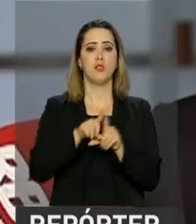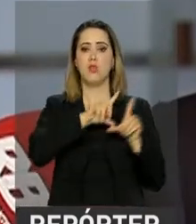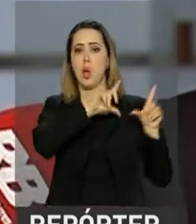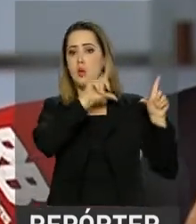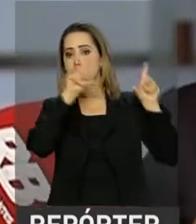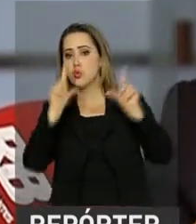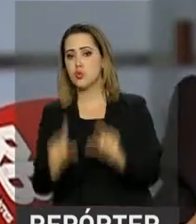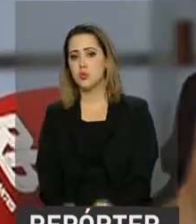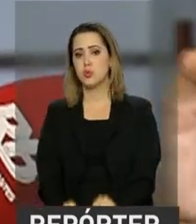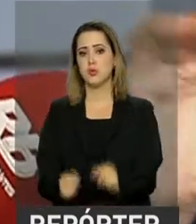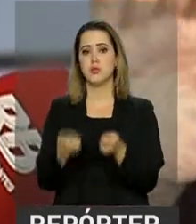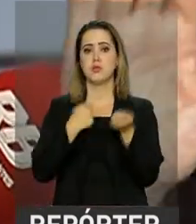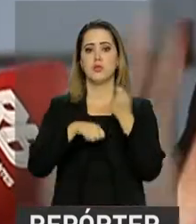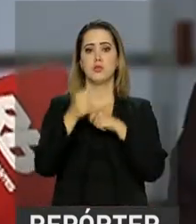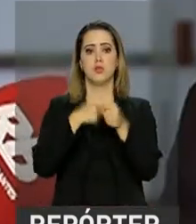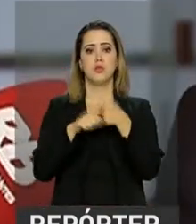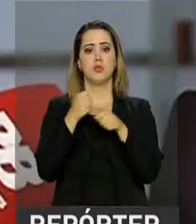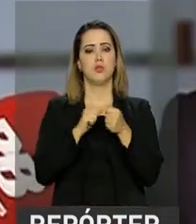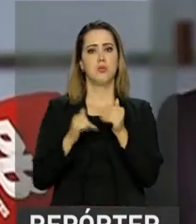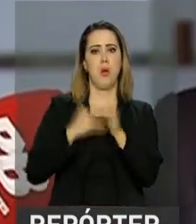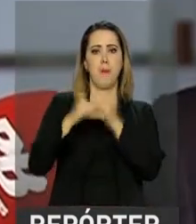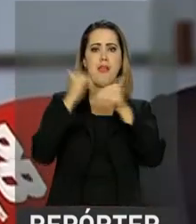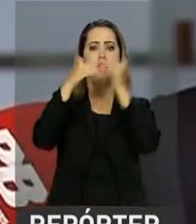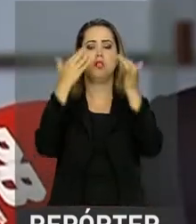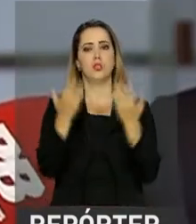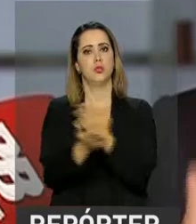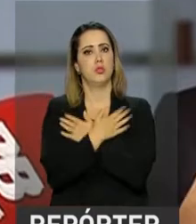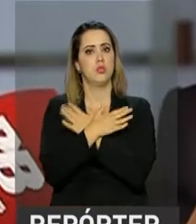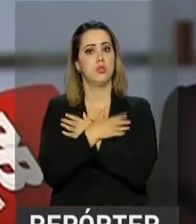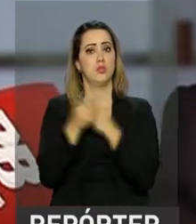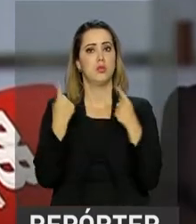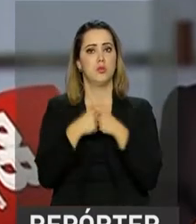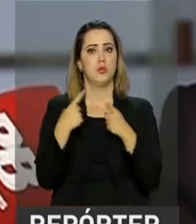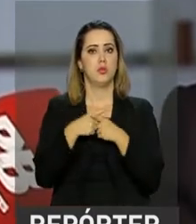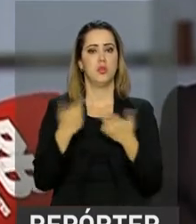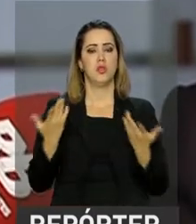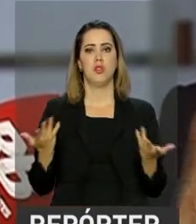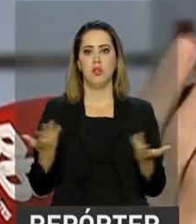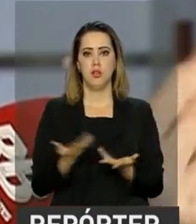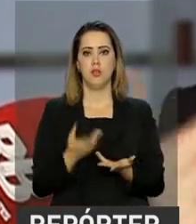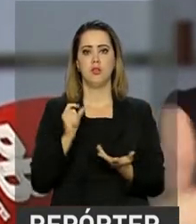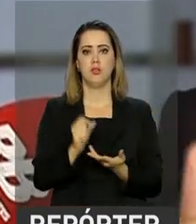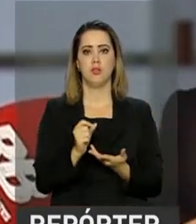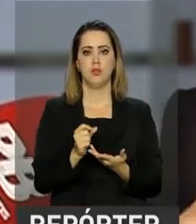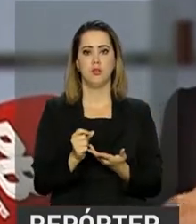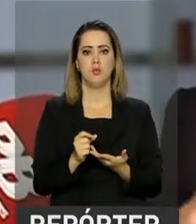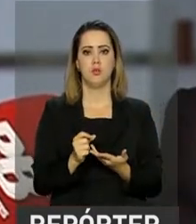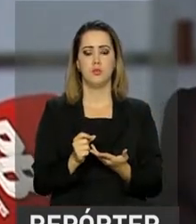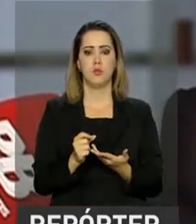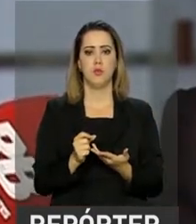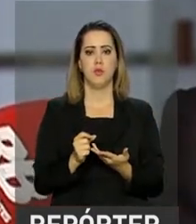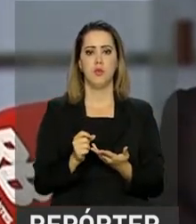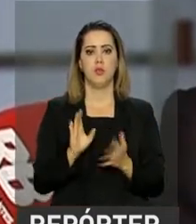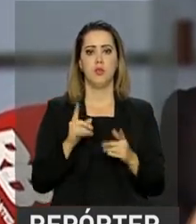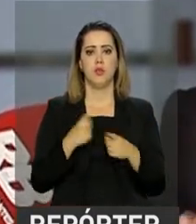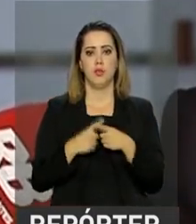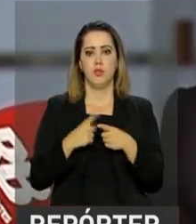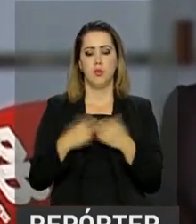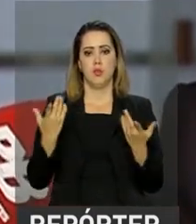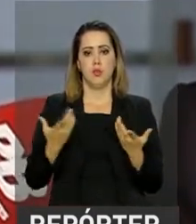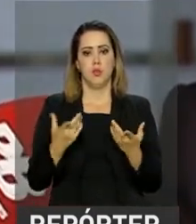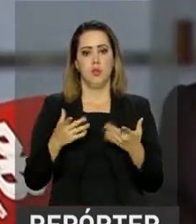queda da economia, um aumento do desemprego, porque o país está melhorando muito, agora a economia voltando a crescer, o desemprego já começou a